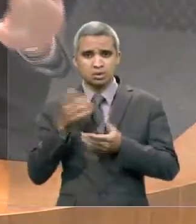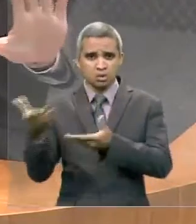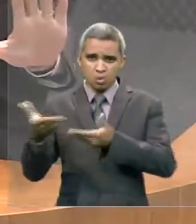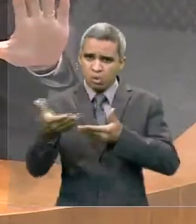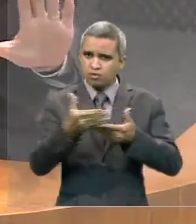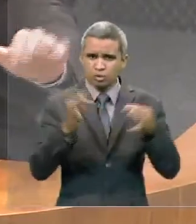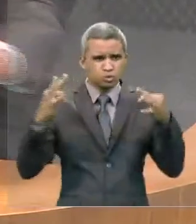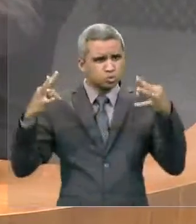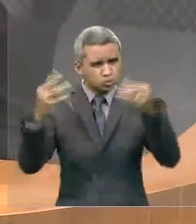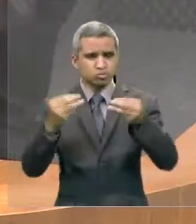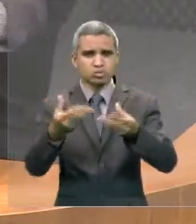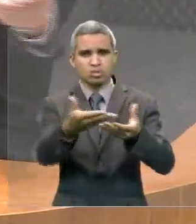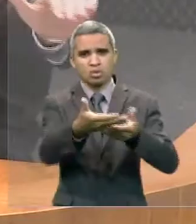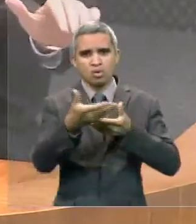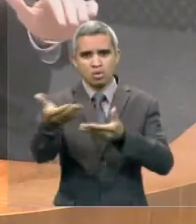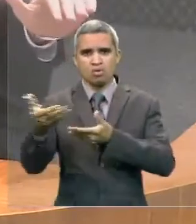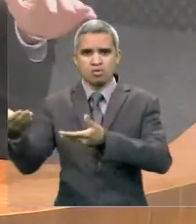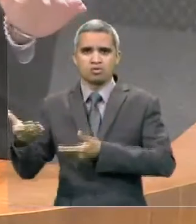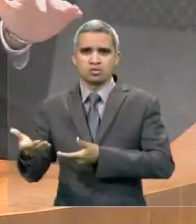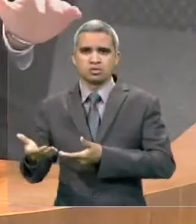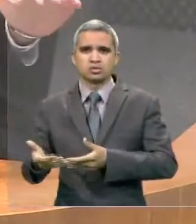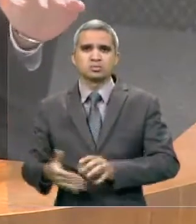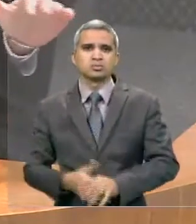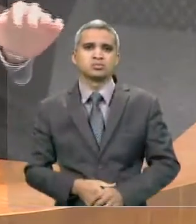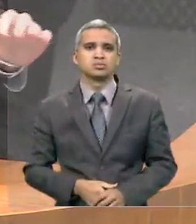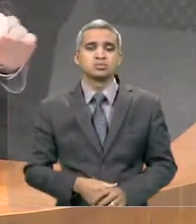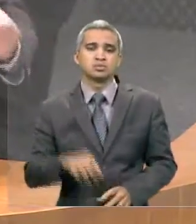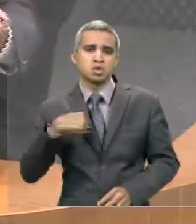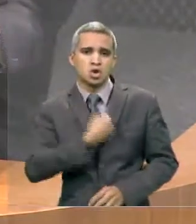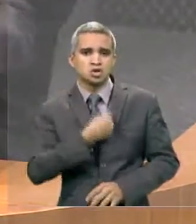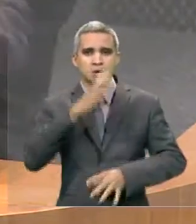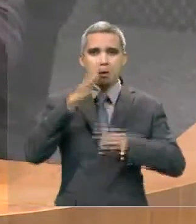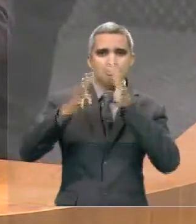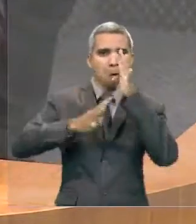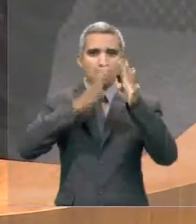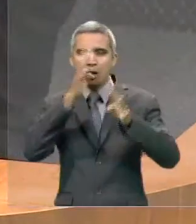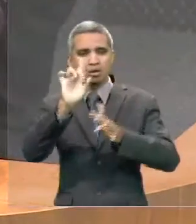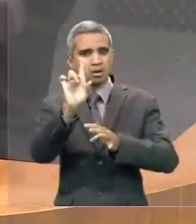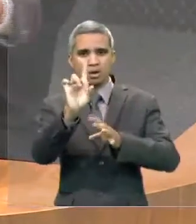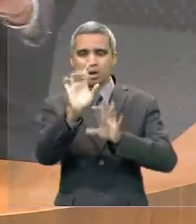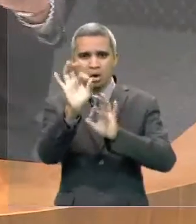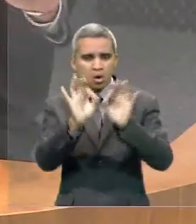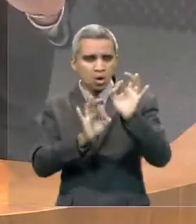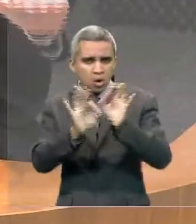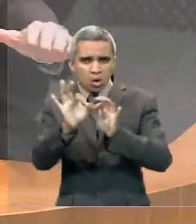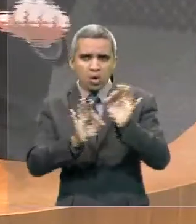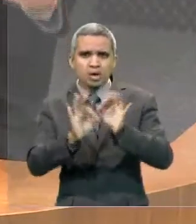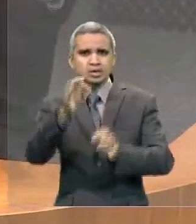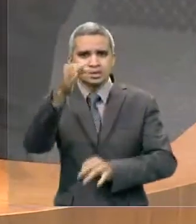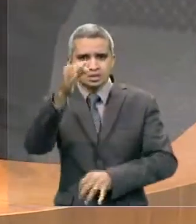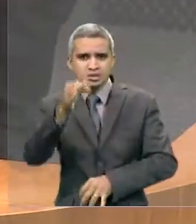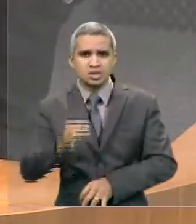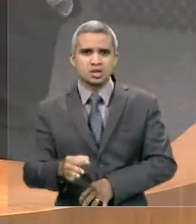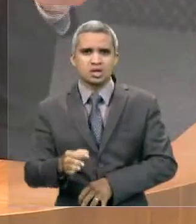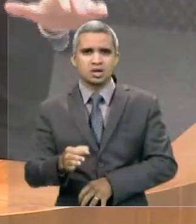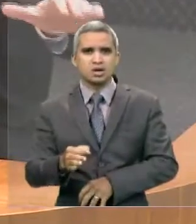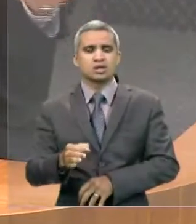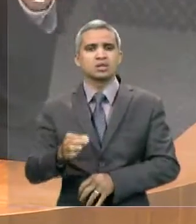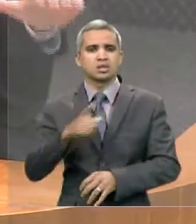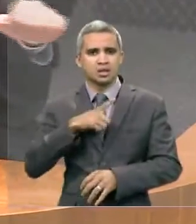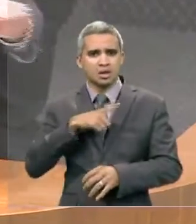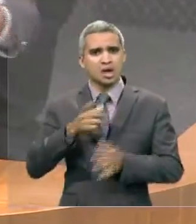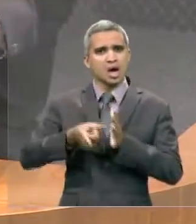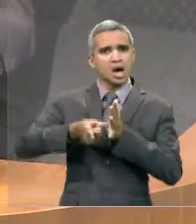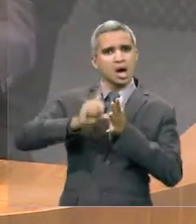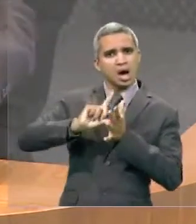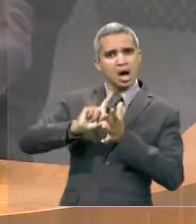nós vamos fazer de forma bem organizada. Não vai ser, uma questão. Nós vamos mandar algumas perguntas para os pré-candidatos